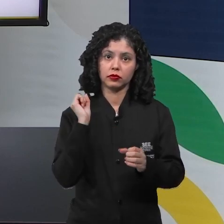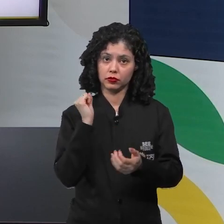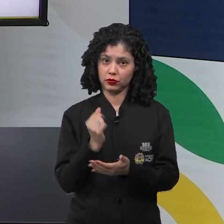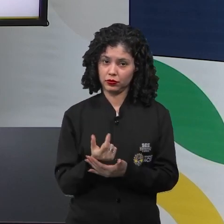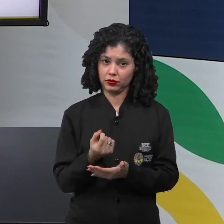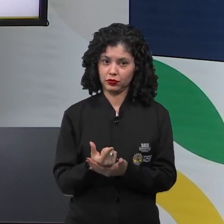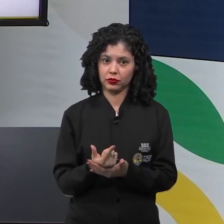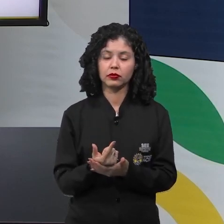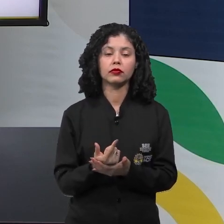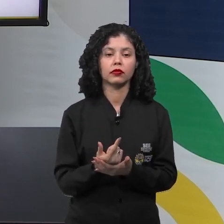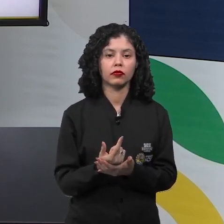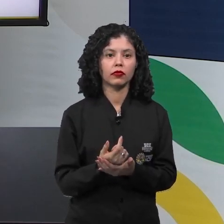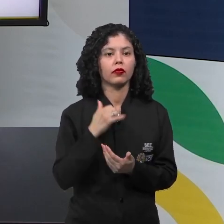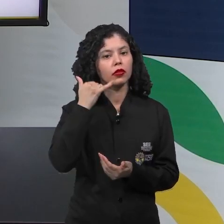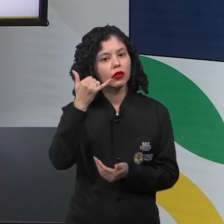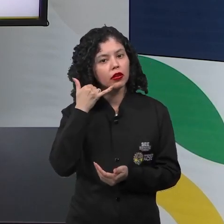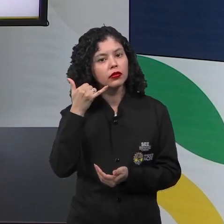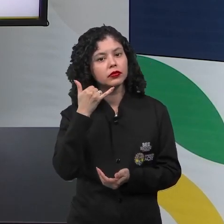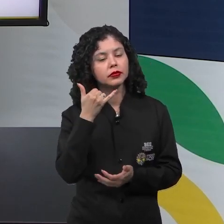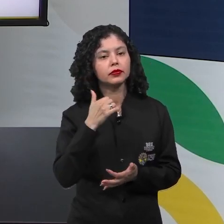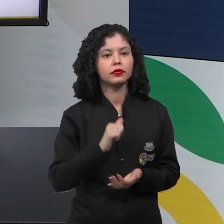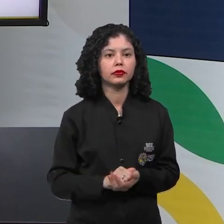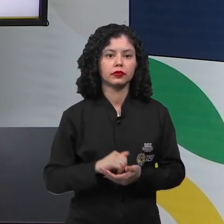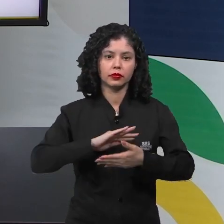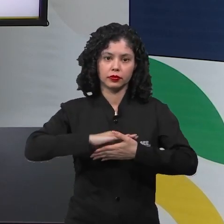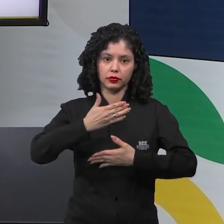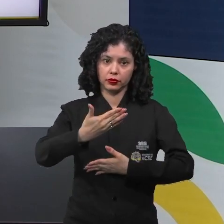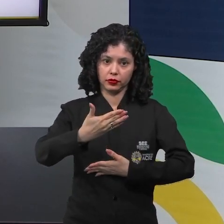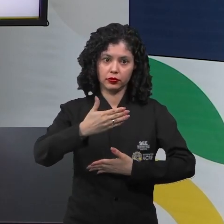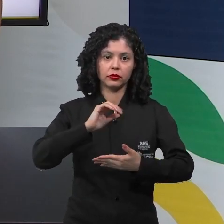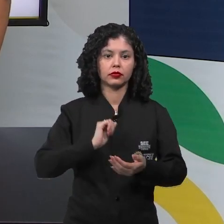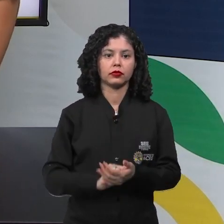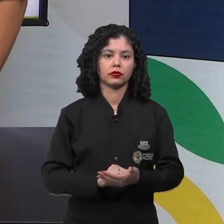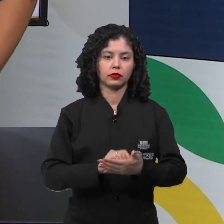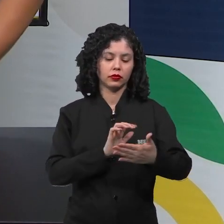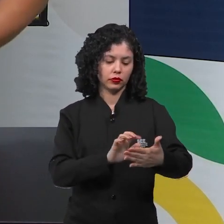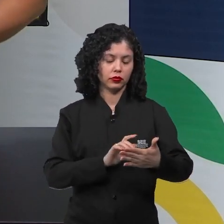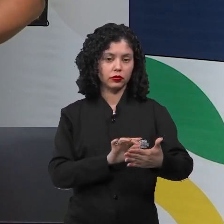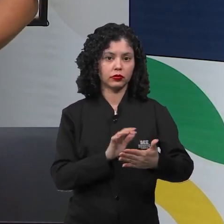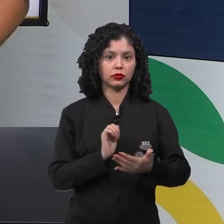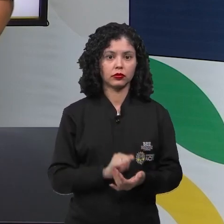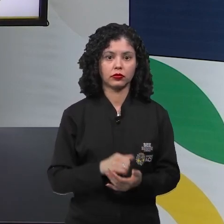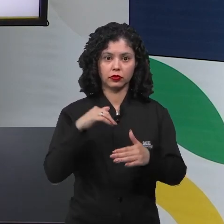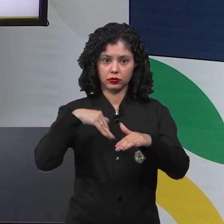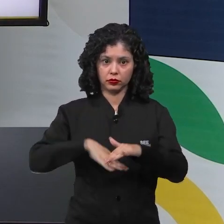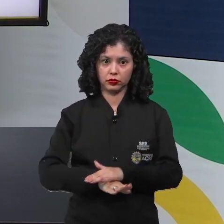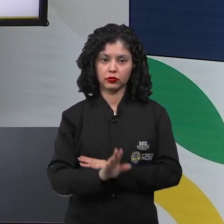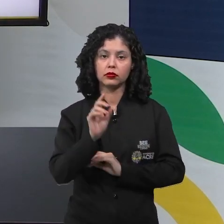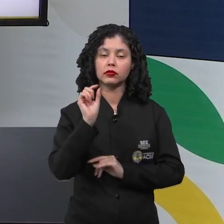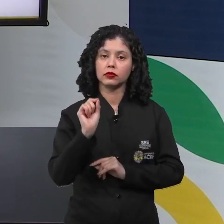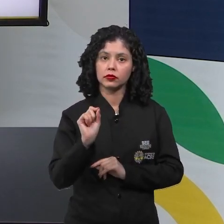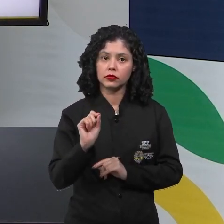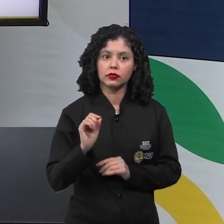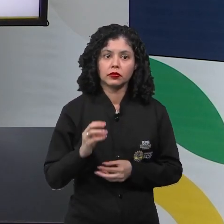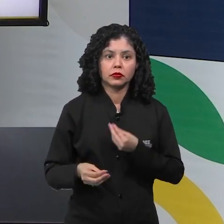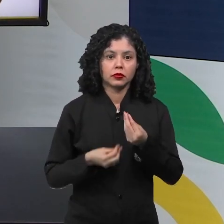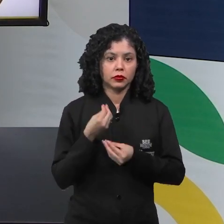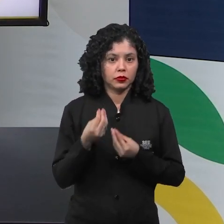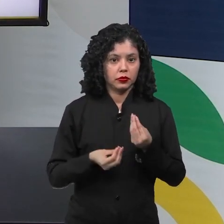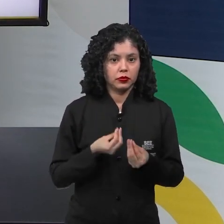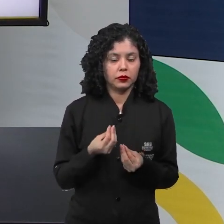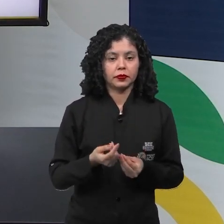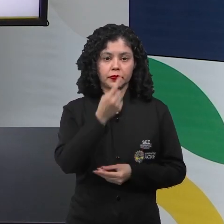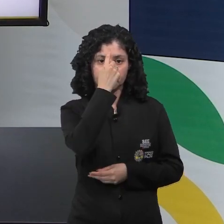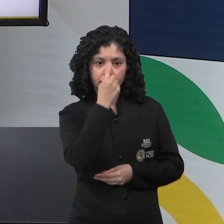um celular, um smartphone, um tablet, um computador, você já olha logo o armazenamento. E como